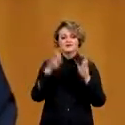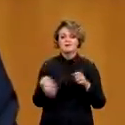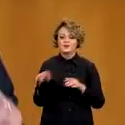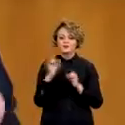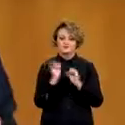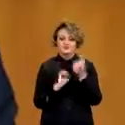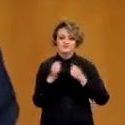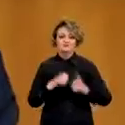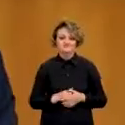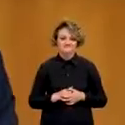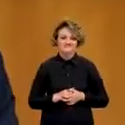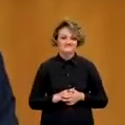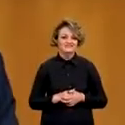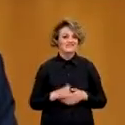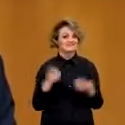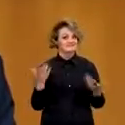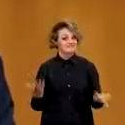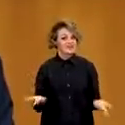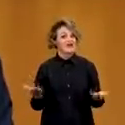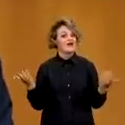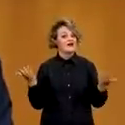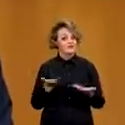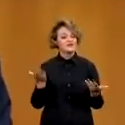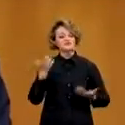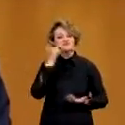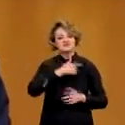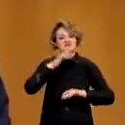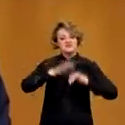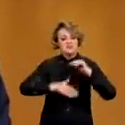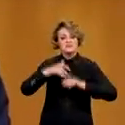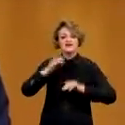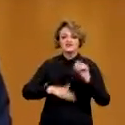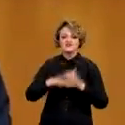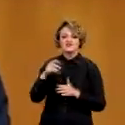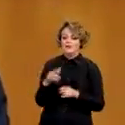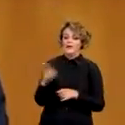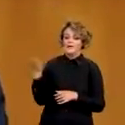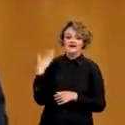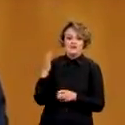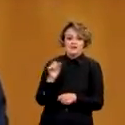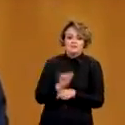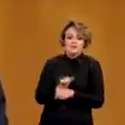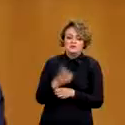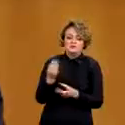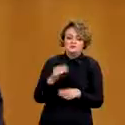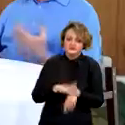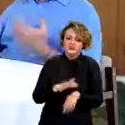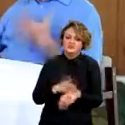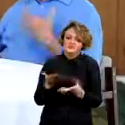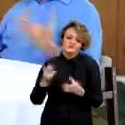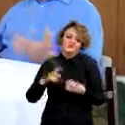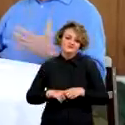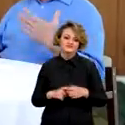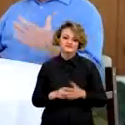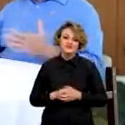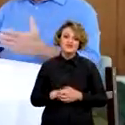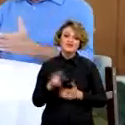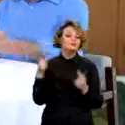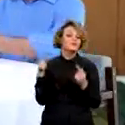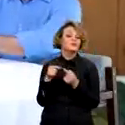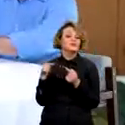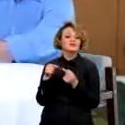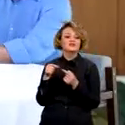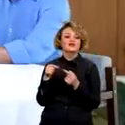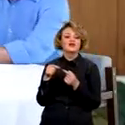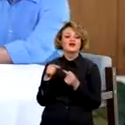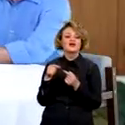industrial. Finalmente, a gente vai colocar em prática uma coisa que estava paralisada há muito tempo. E que ela anda junto com essa também, que